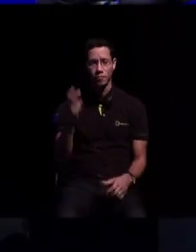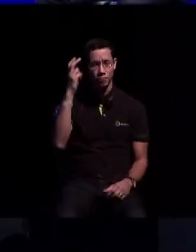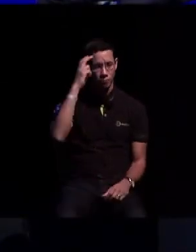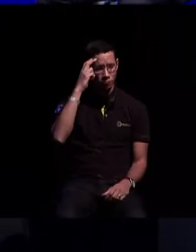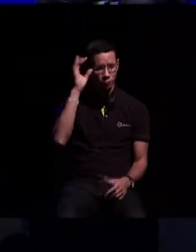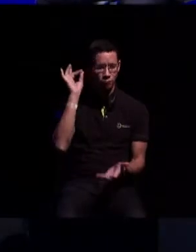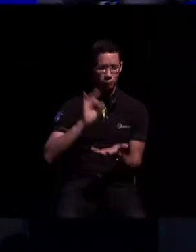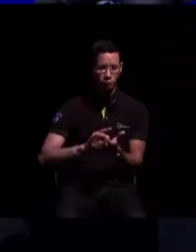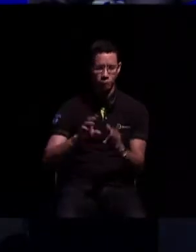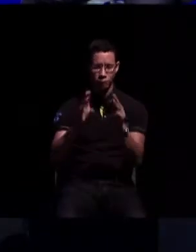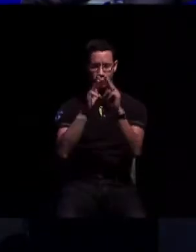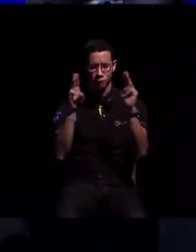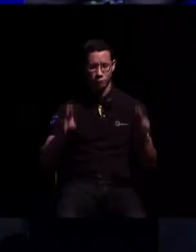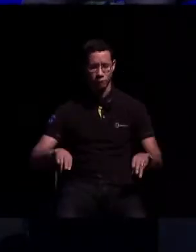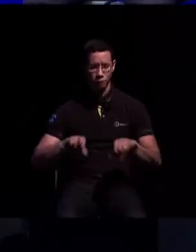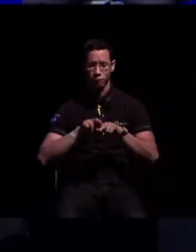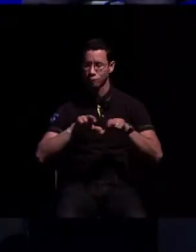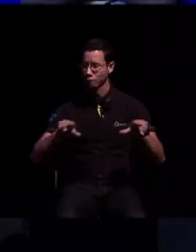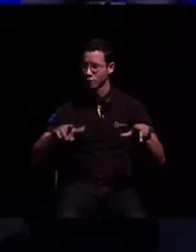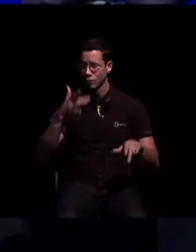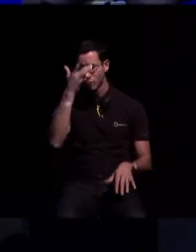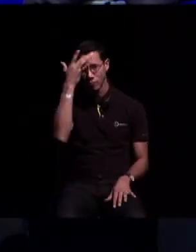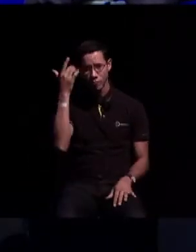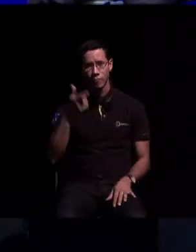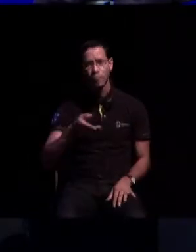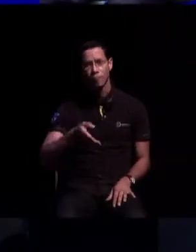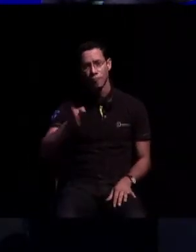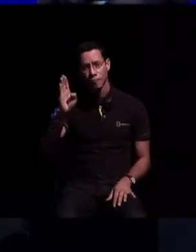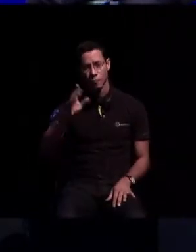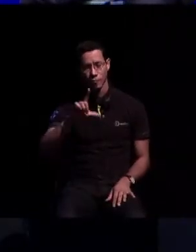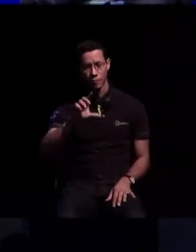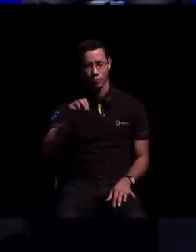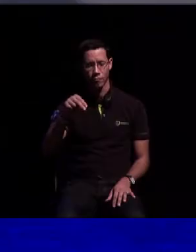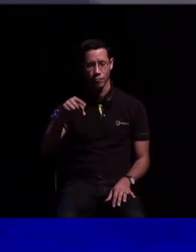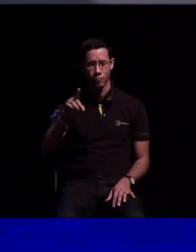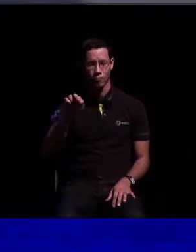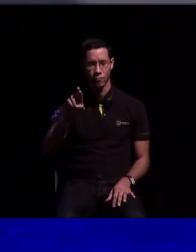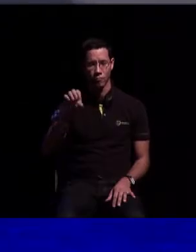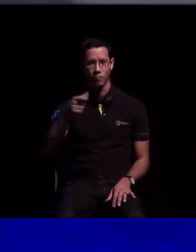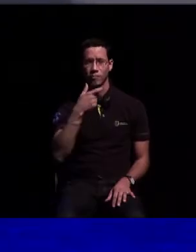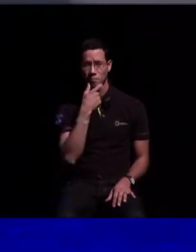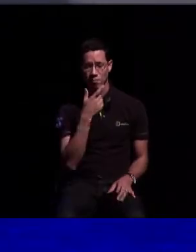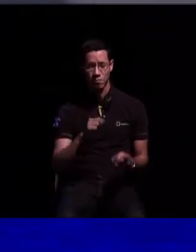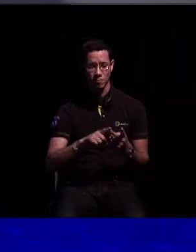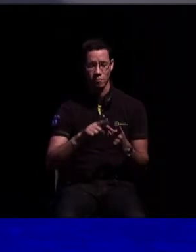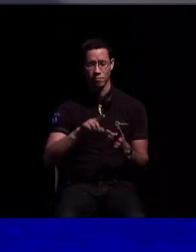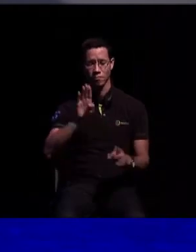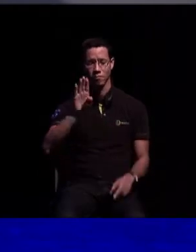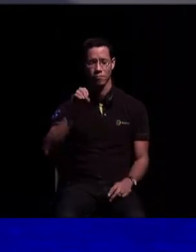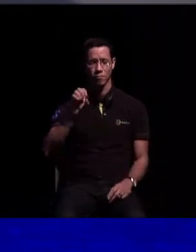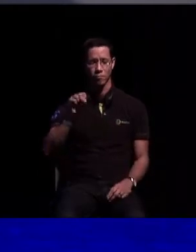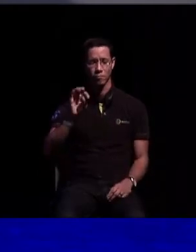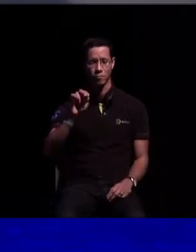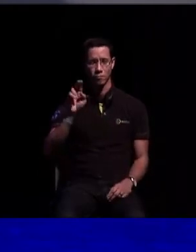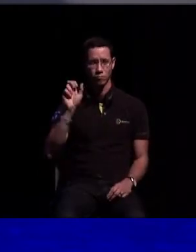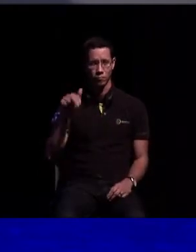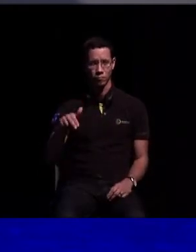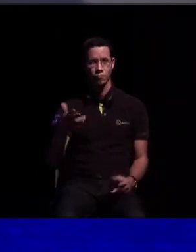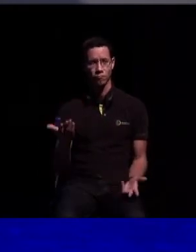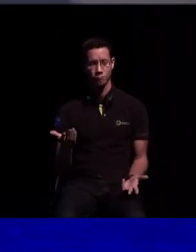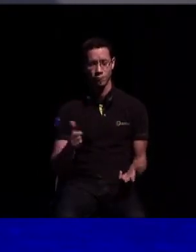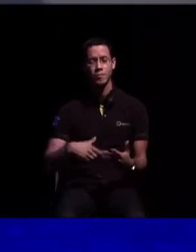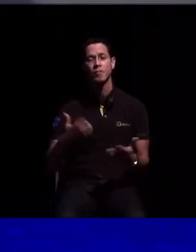cultura, museus, etc., as pessoas vão para Londres, Boston, etc., né? E quando as pessoas querem ir para uma